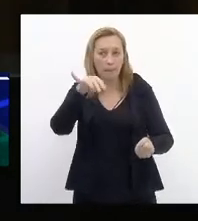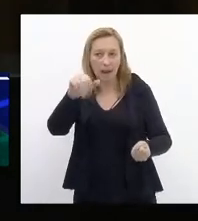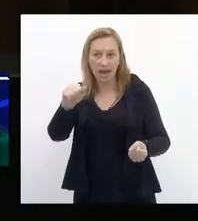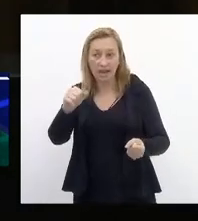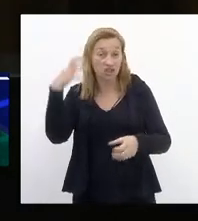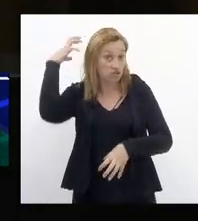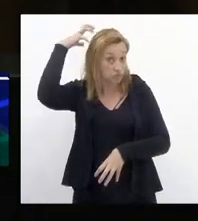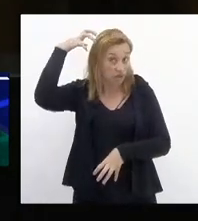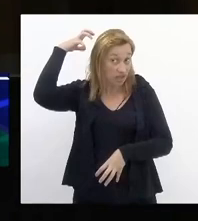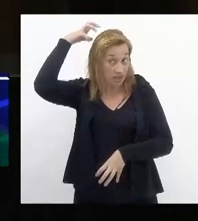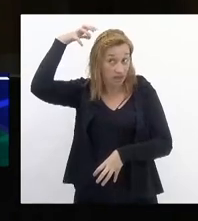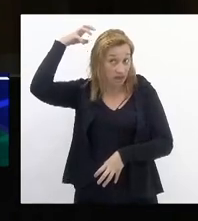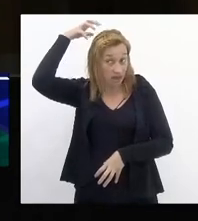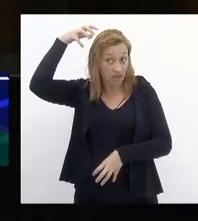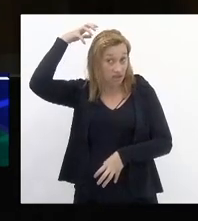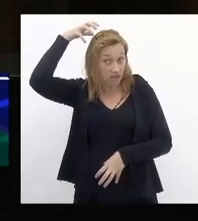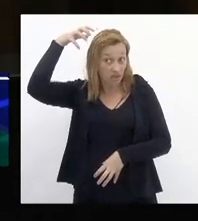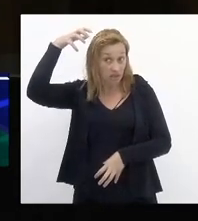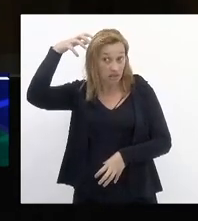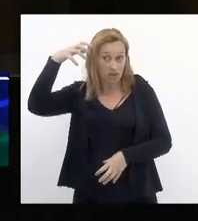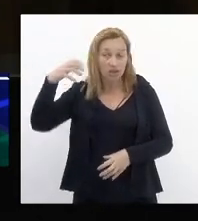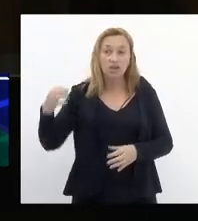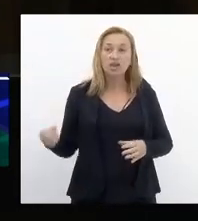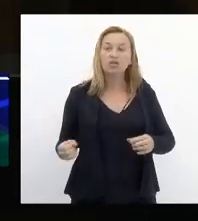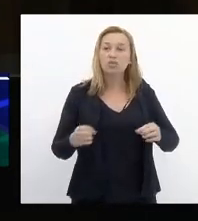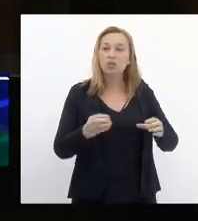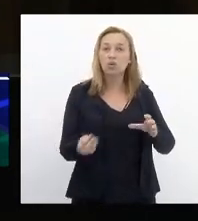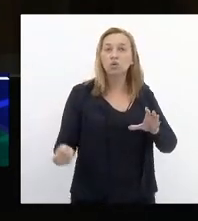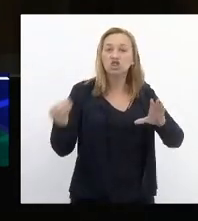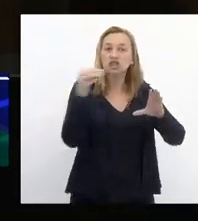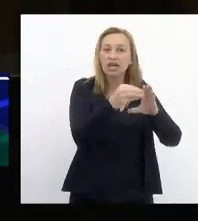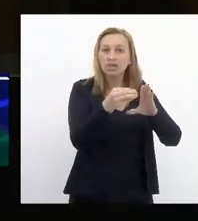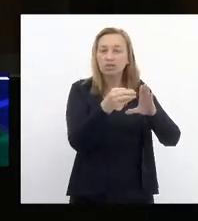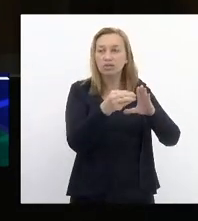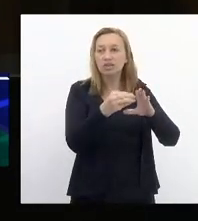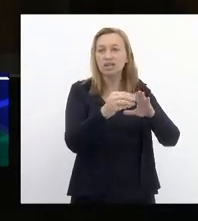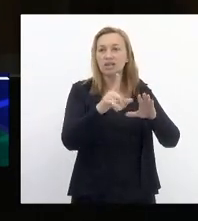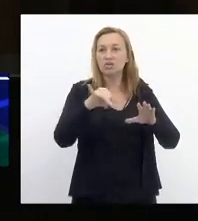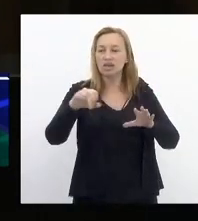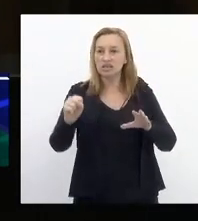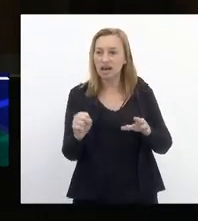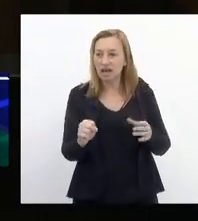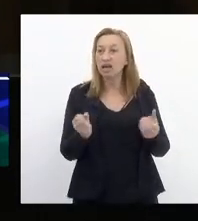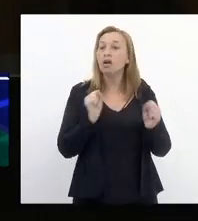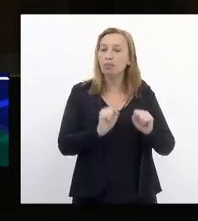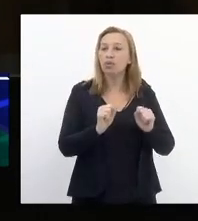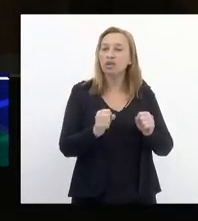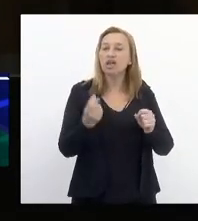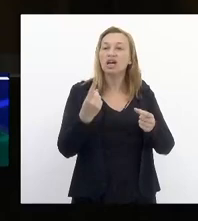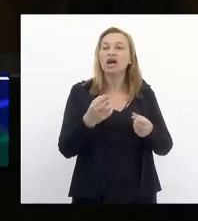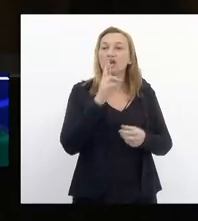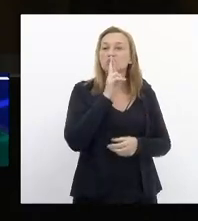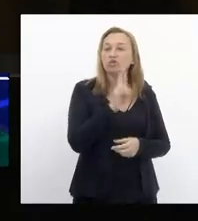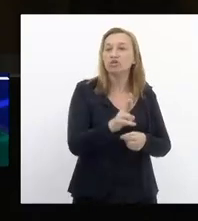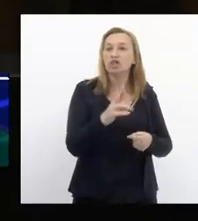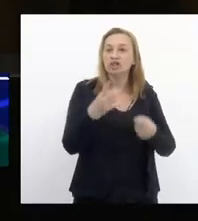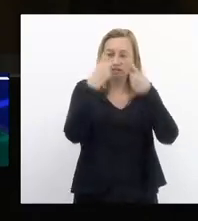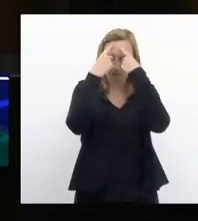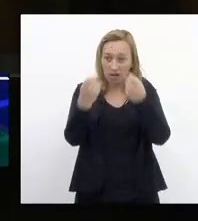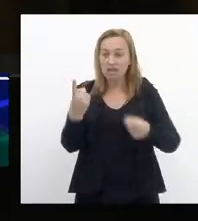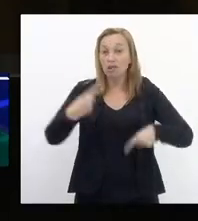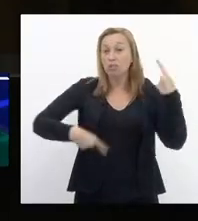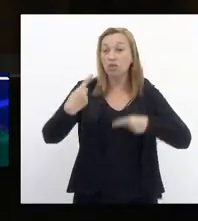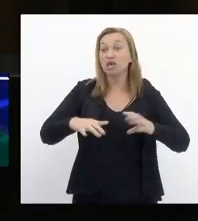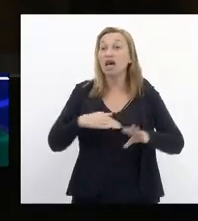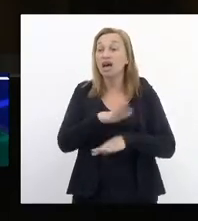e emoldurou e botou no seu gabinete possa responder pela violência política que causa a todas as